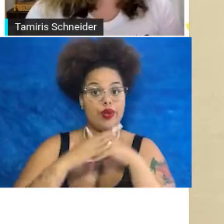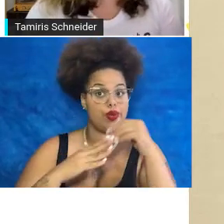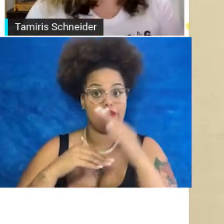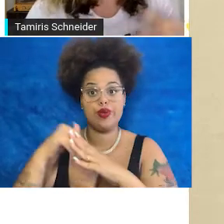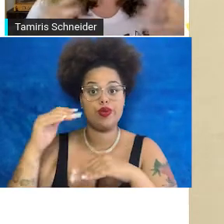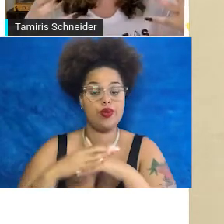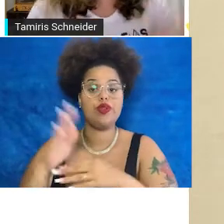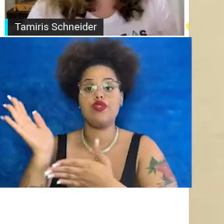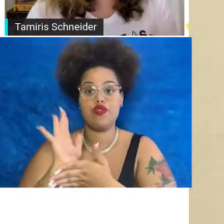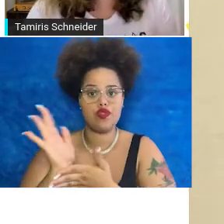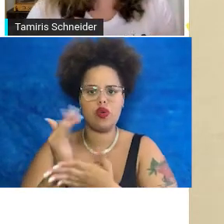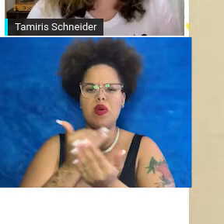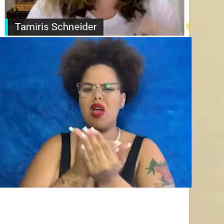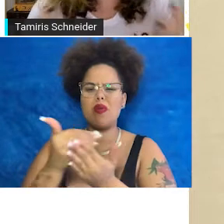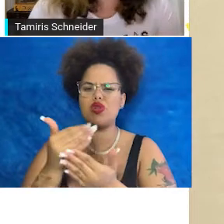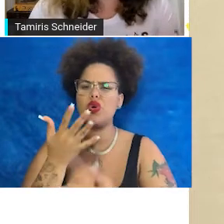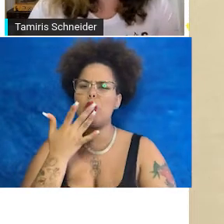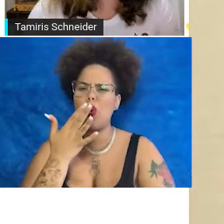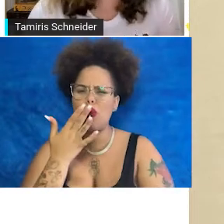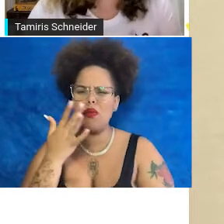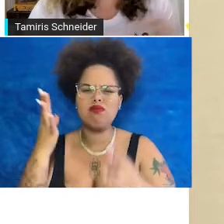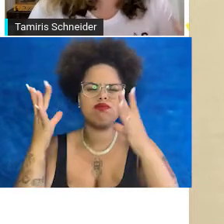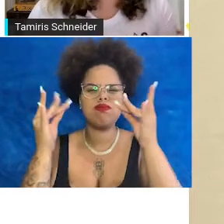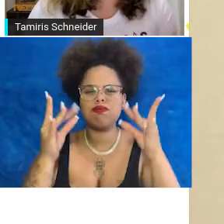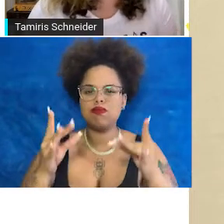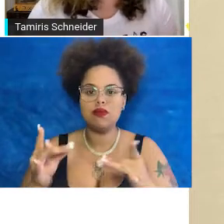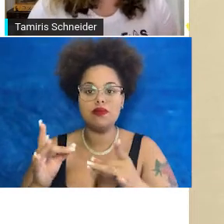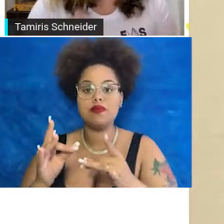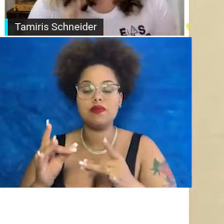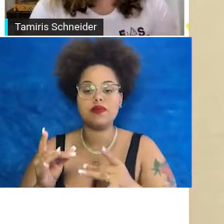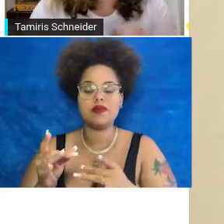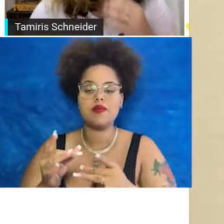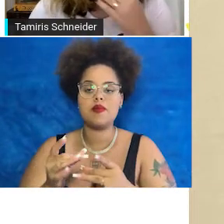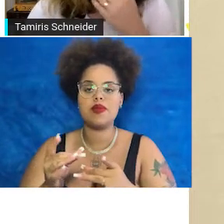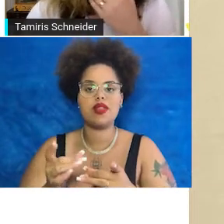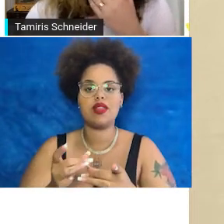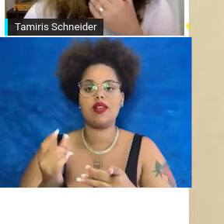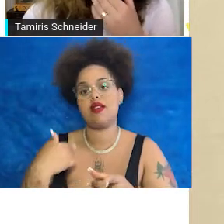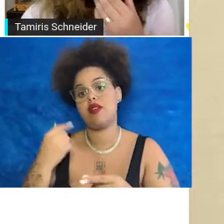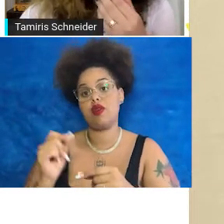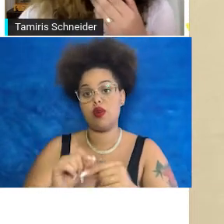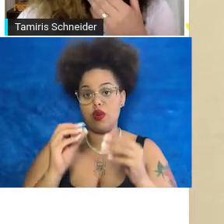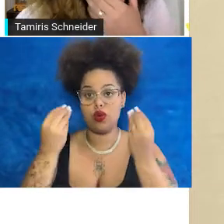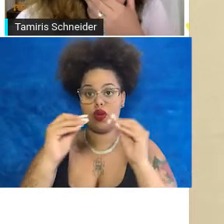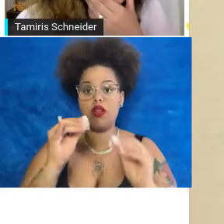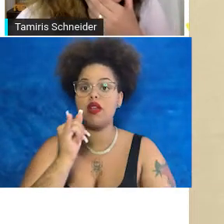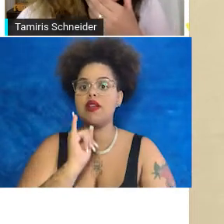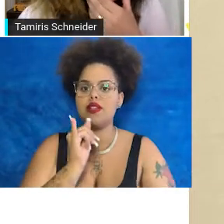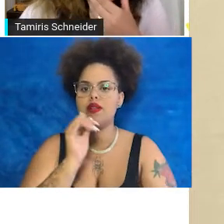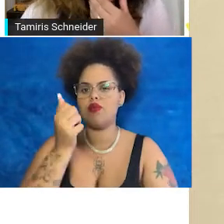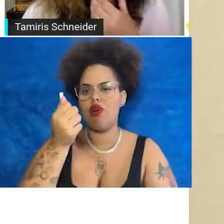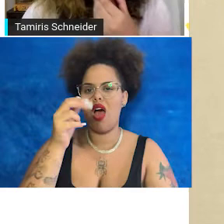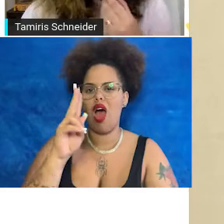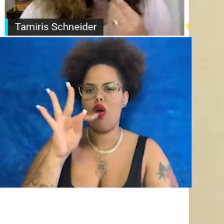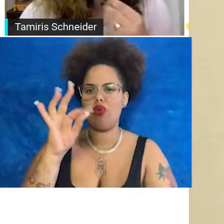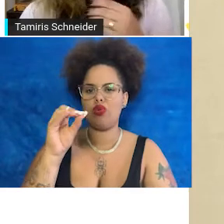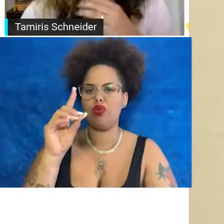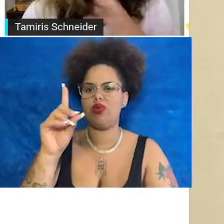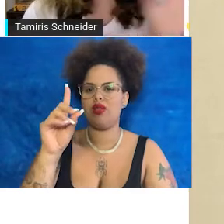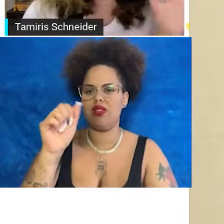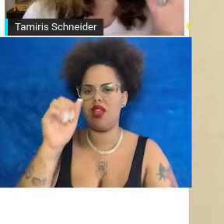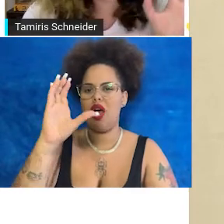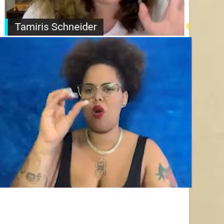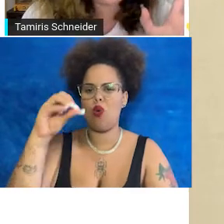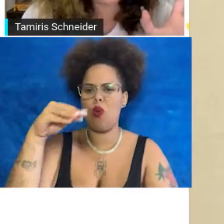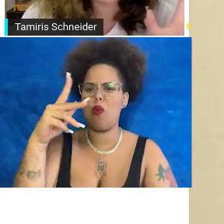filme a partir da cor, da textura, dos cenários. Eu coloquei como exemplo o Alto da Compadecida porque eu